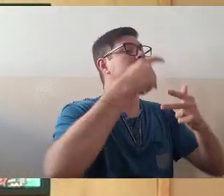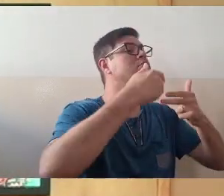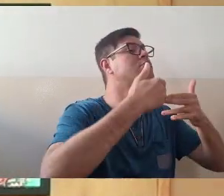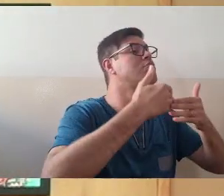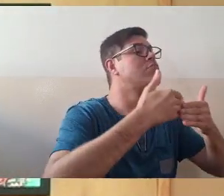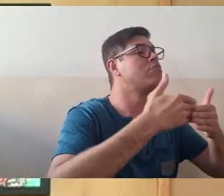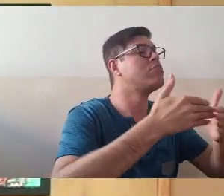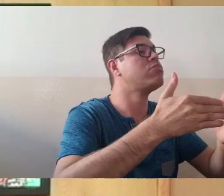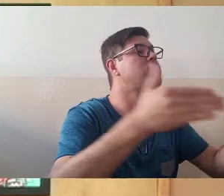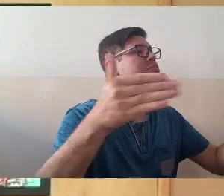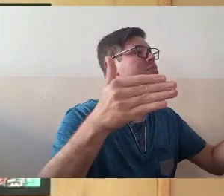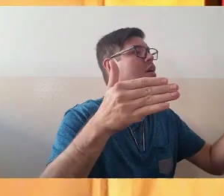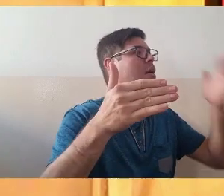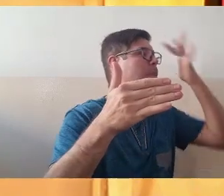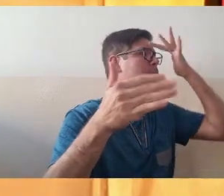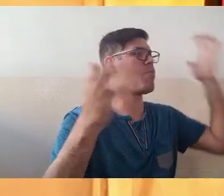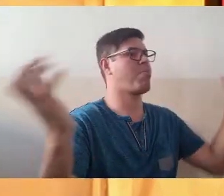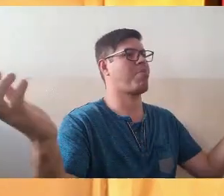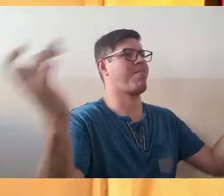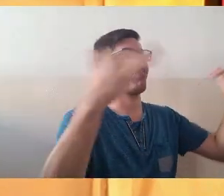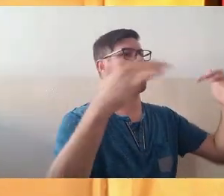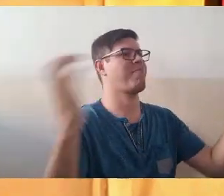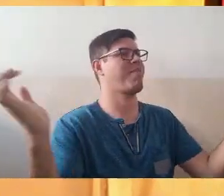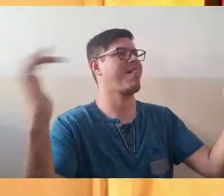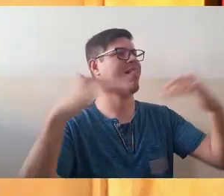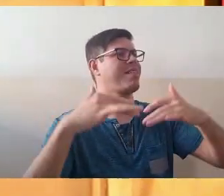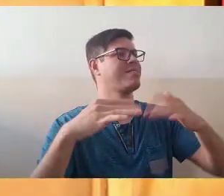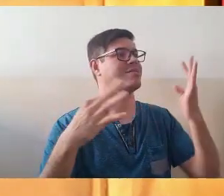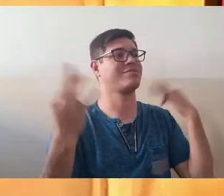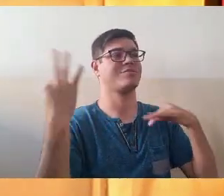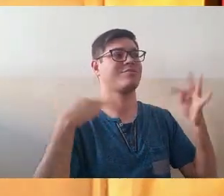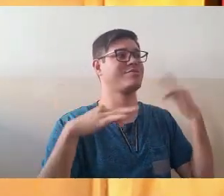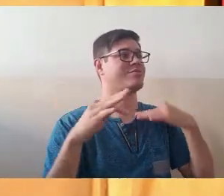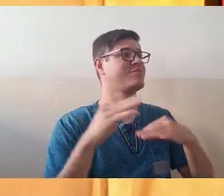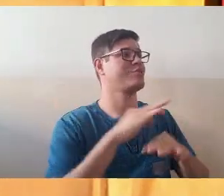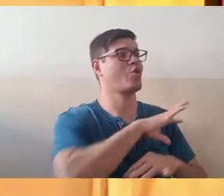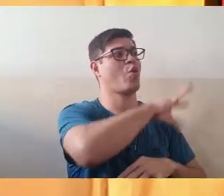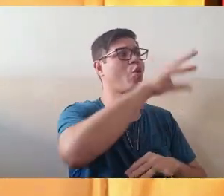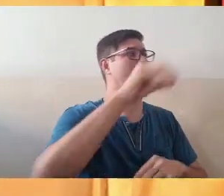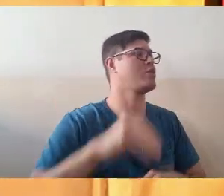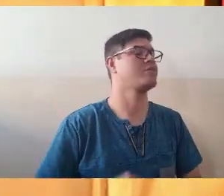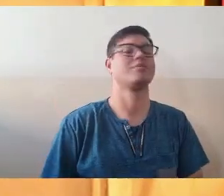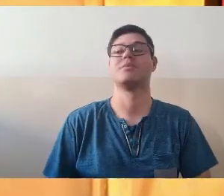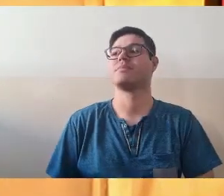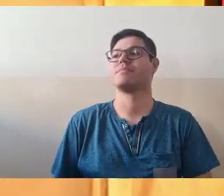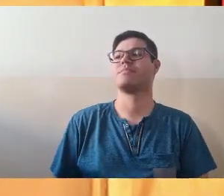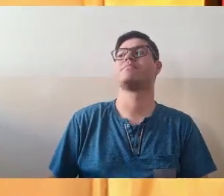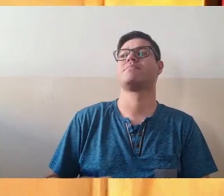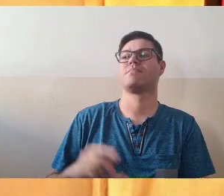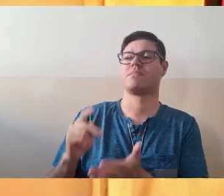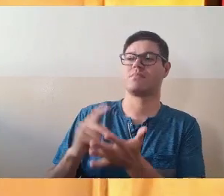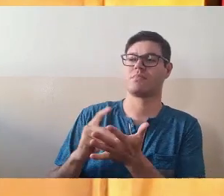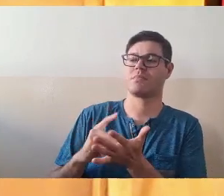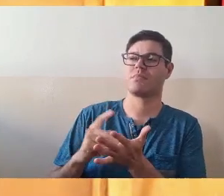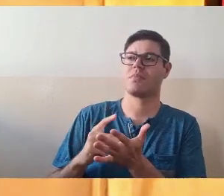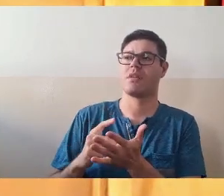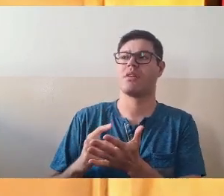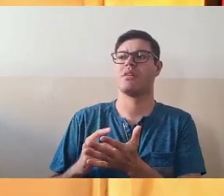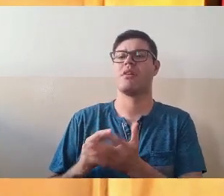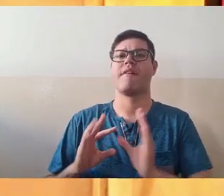todos se manifestem. Bom, cidade turística, com eventos de festivais e tal, e outros